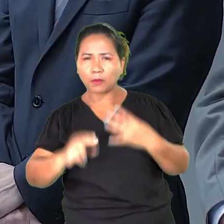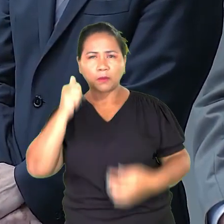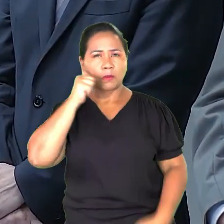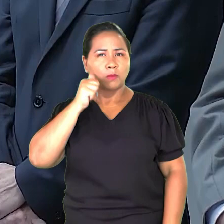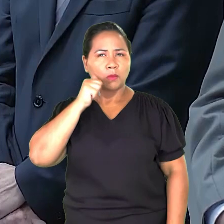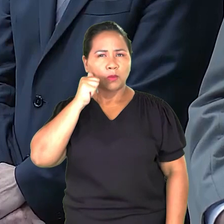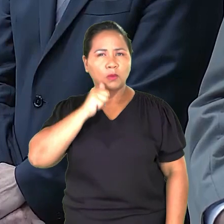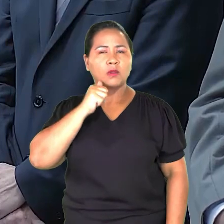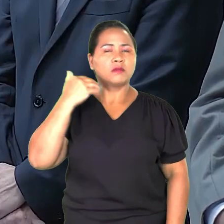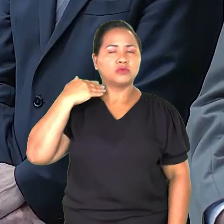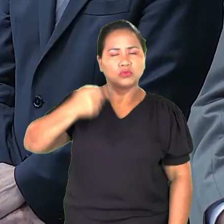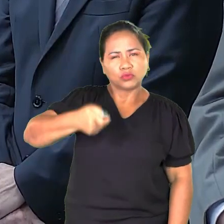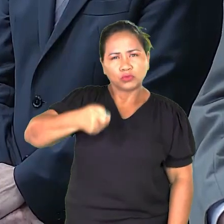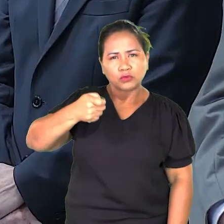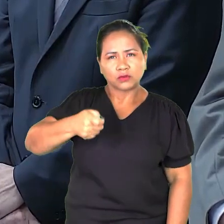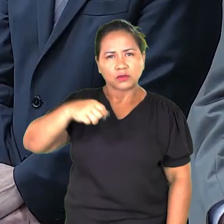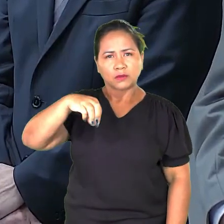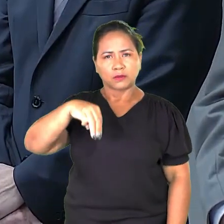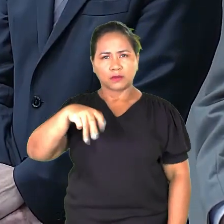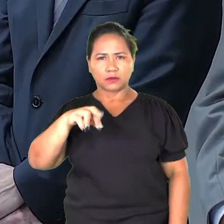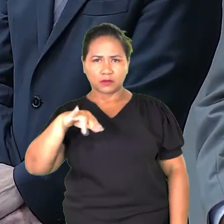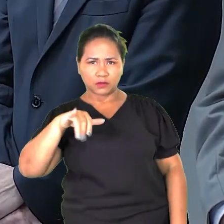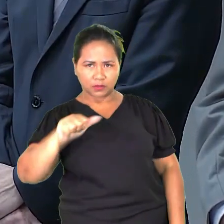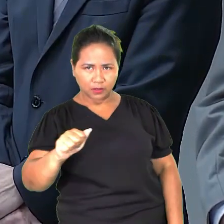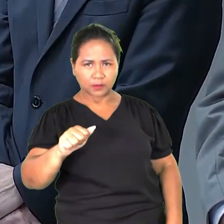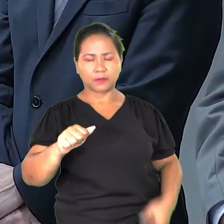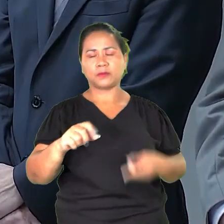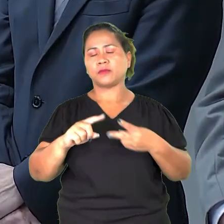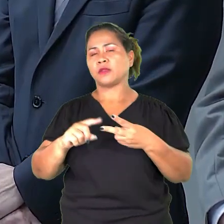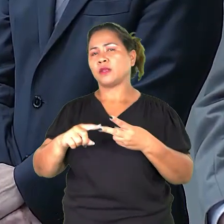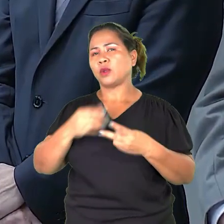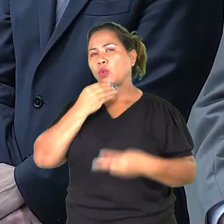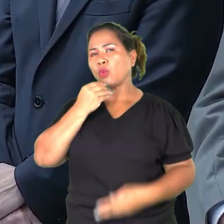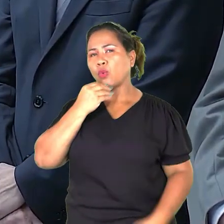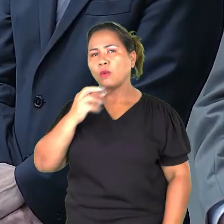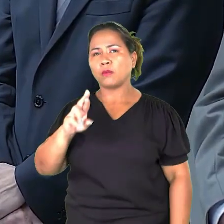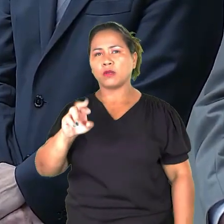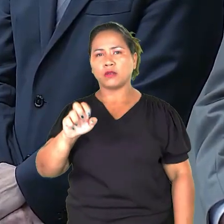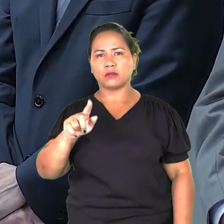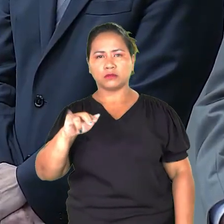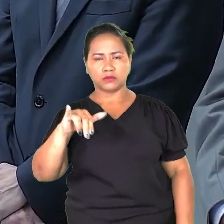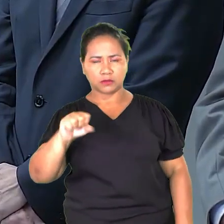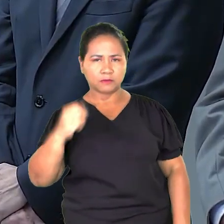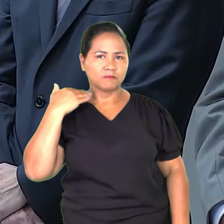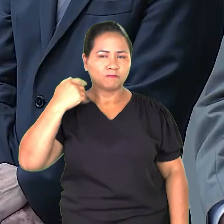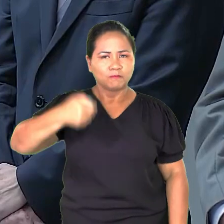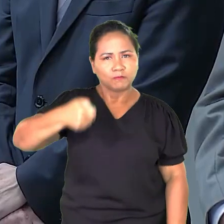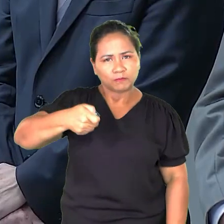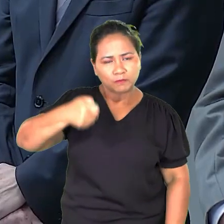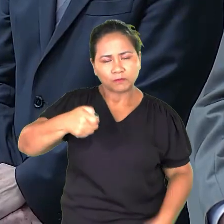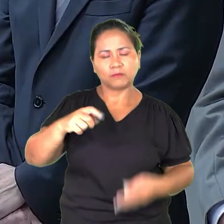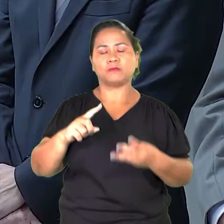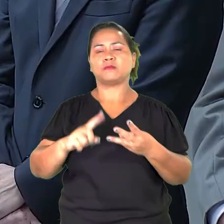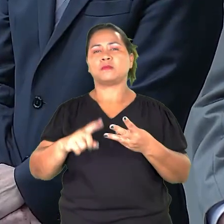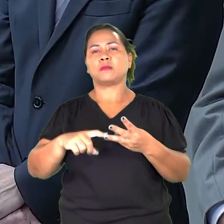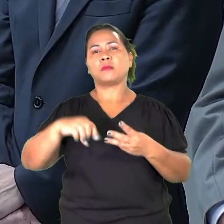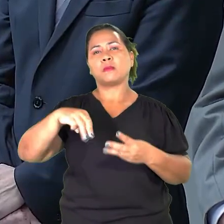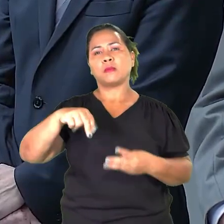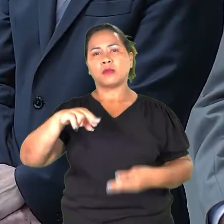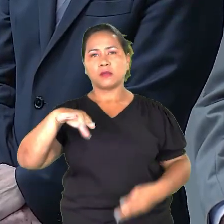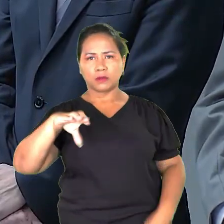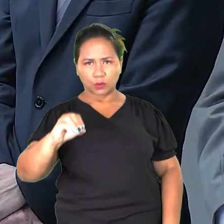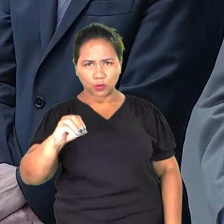juíza Maria Cláudia Bedotti; o juiz Regis de Castilho Barbosa Filho; o juiz Márcio